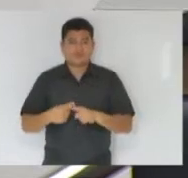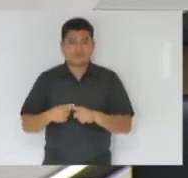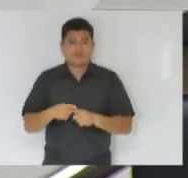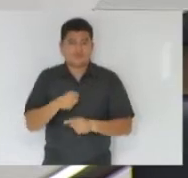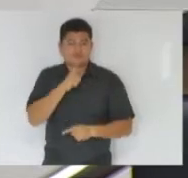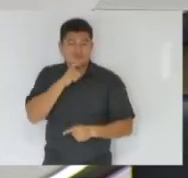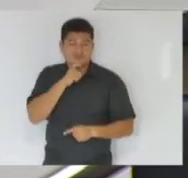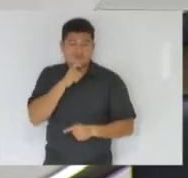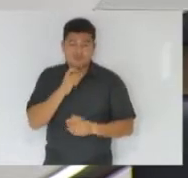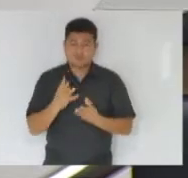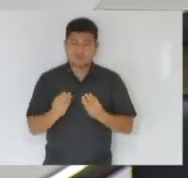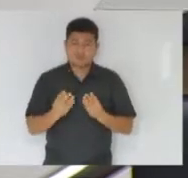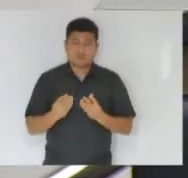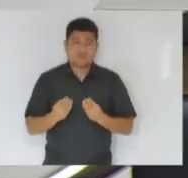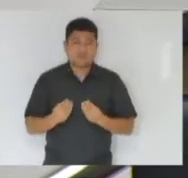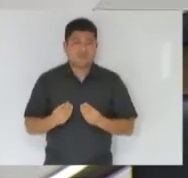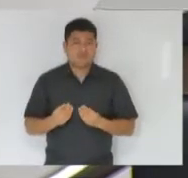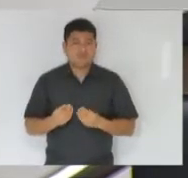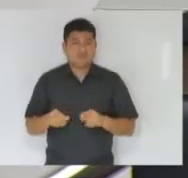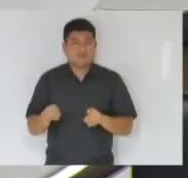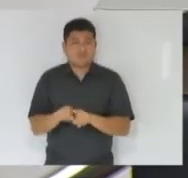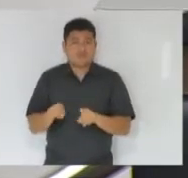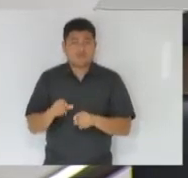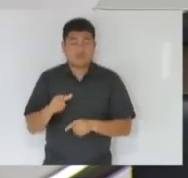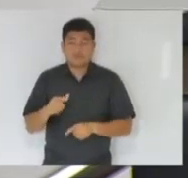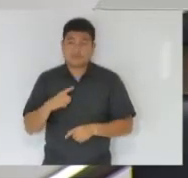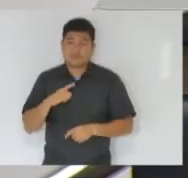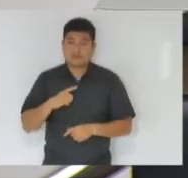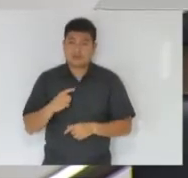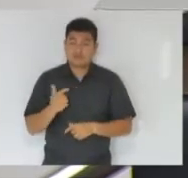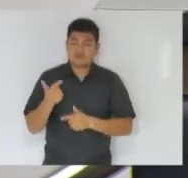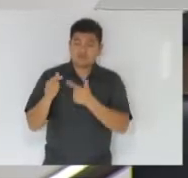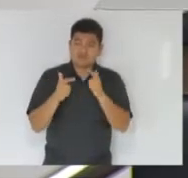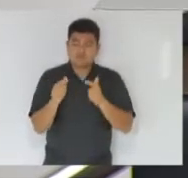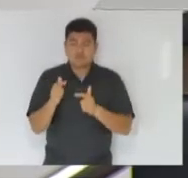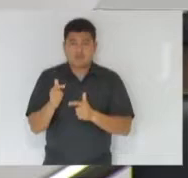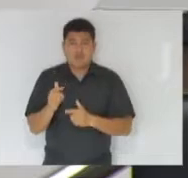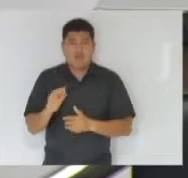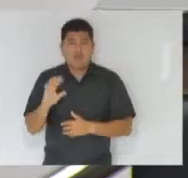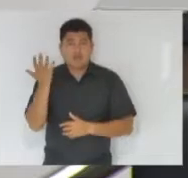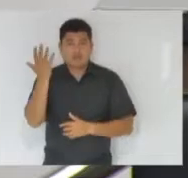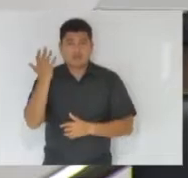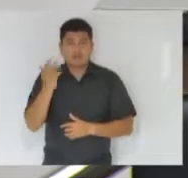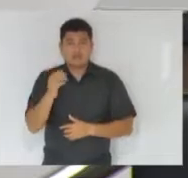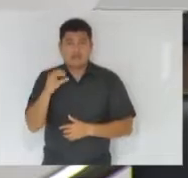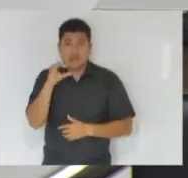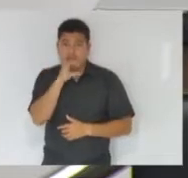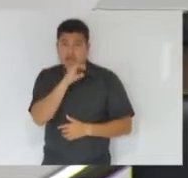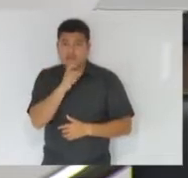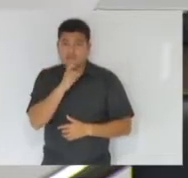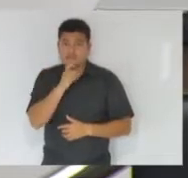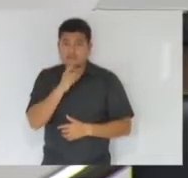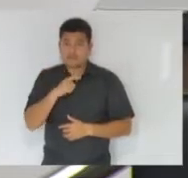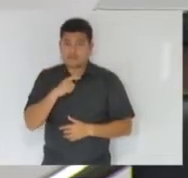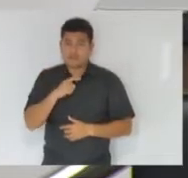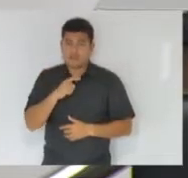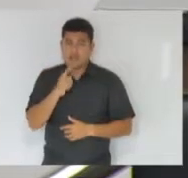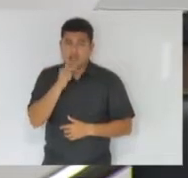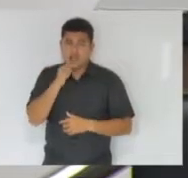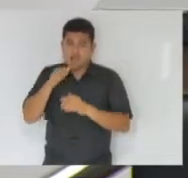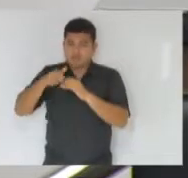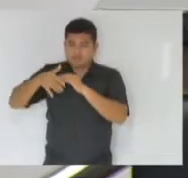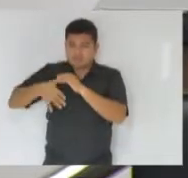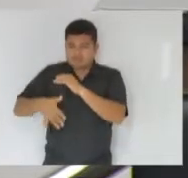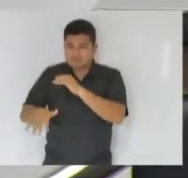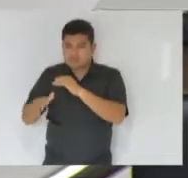outro ar-condicionado que funciona. Só que a instalação foi feita de uma forma tão precária que quando a água que sai do ar-condicionado, ela vai para